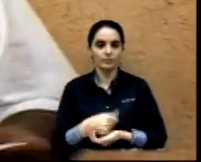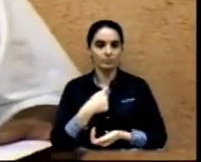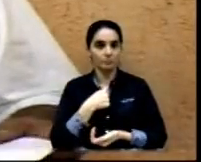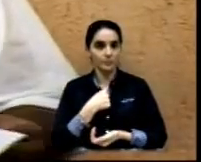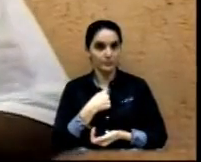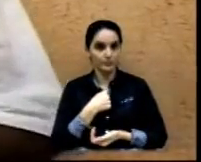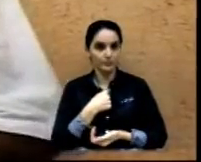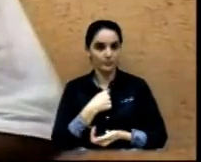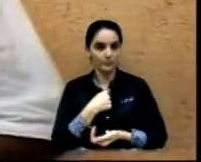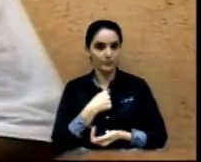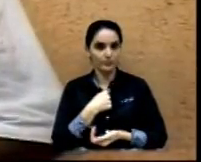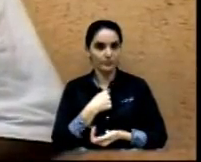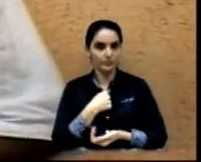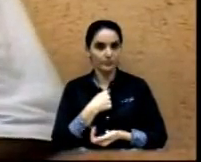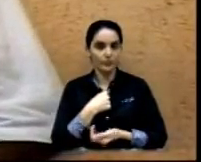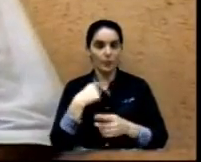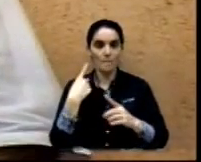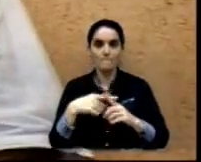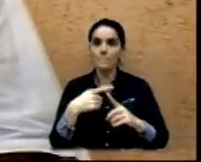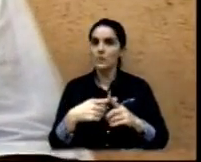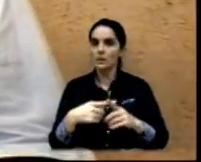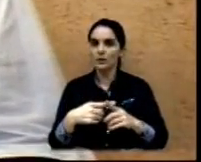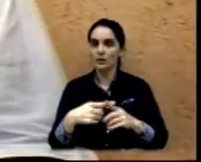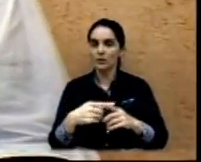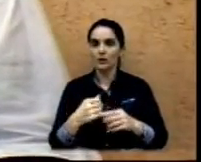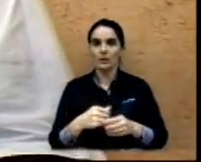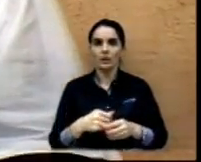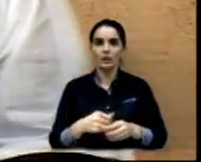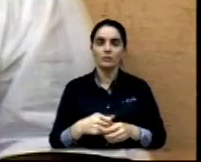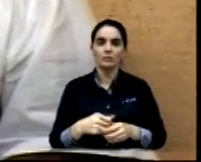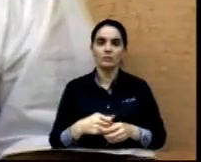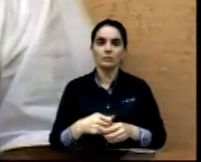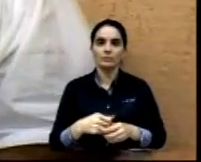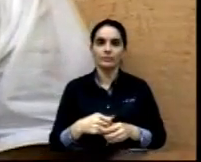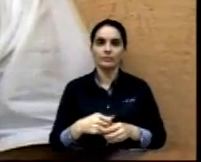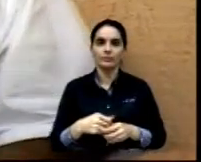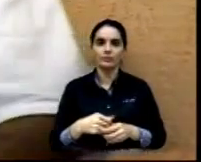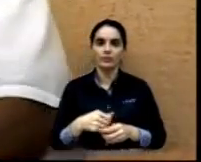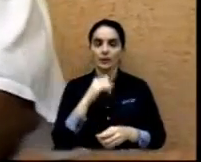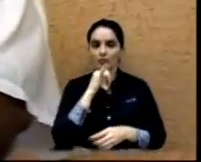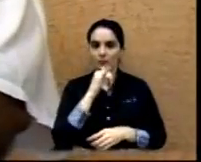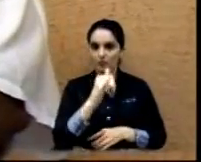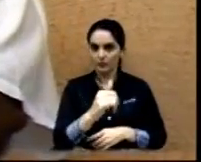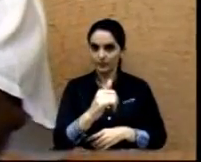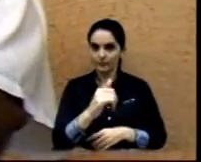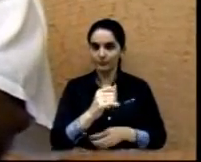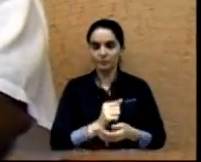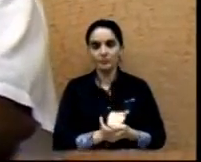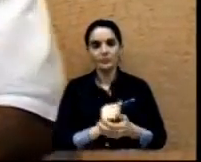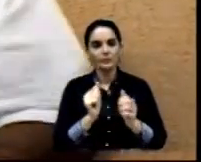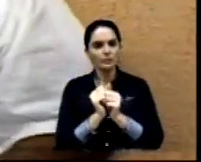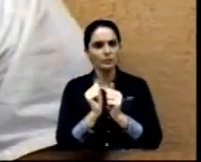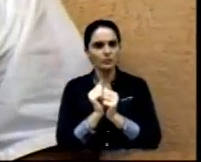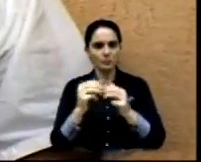mídia social eu fiz uma denúncia. Na verdade não é uma denúncia, a denúncia é aquela que a gente formula junto ao Ministério Público,